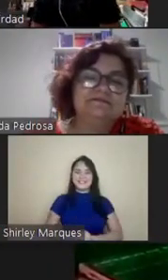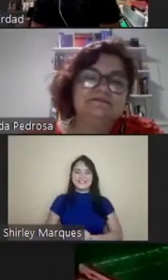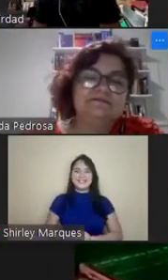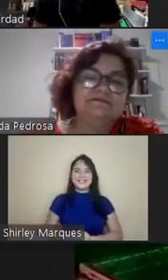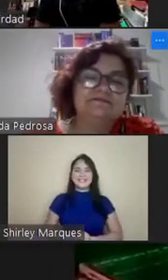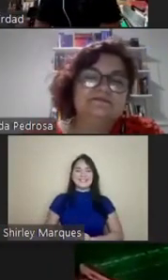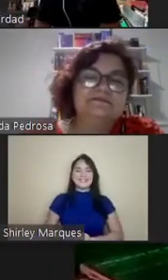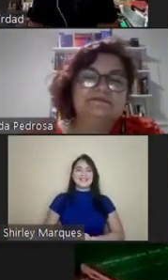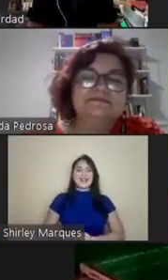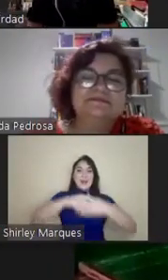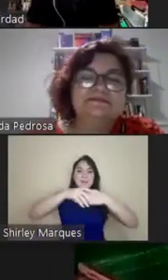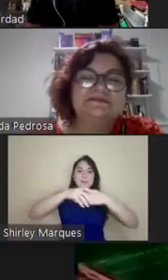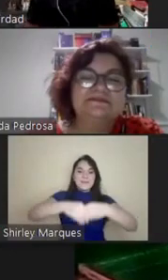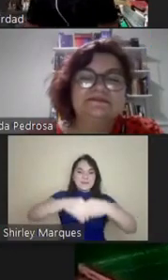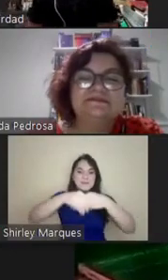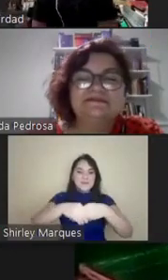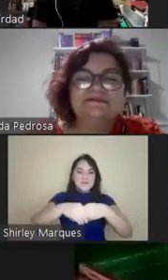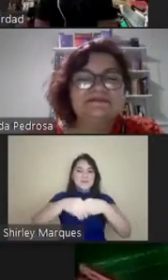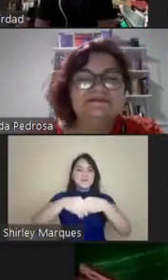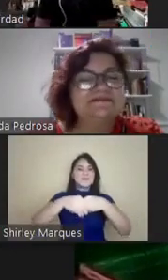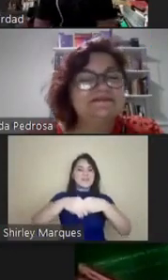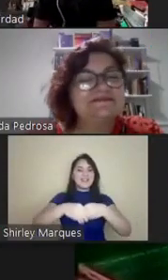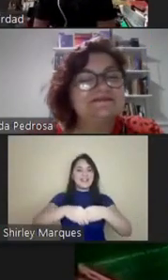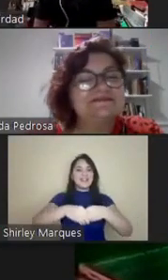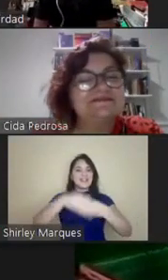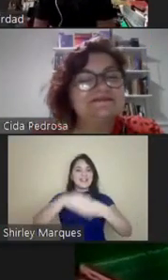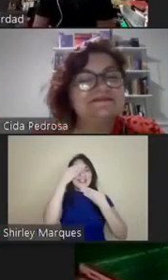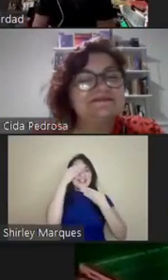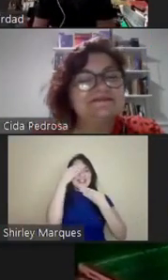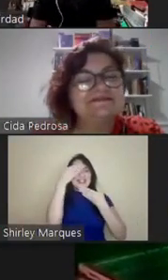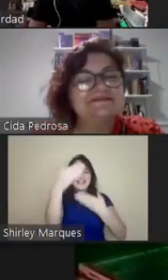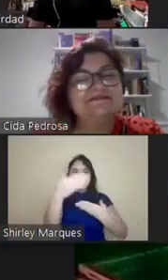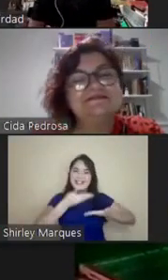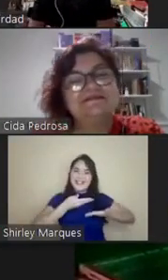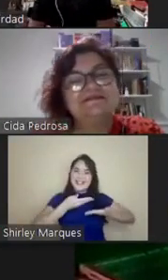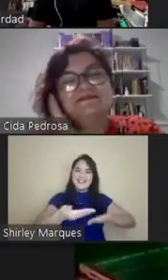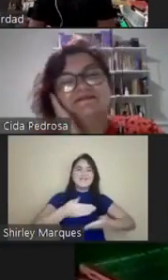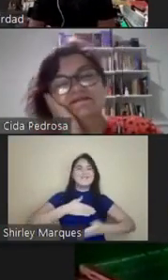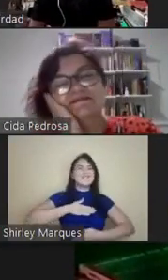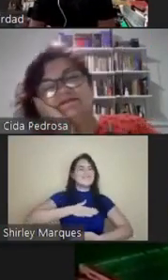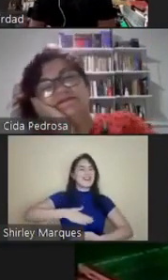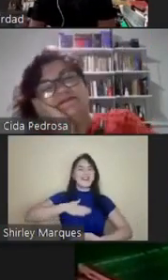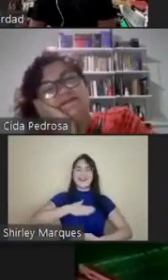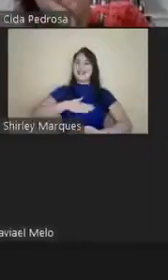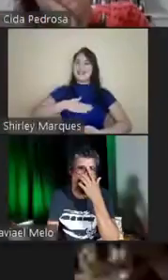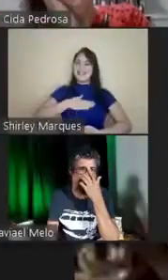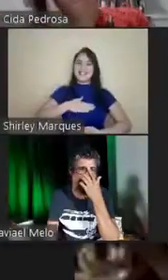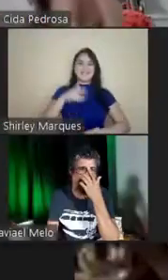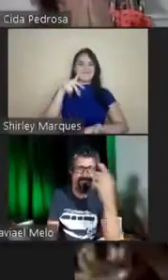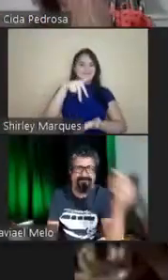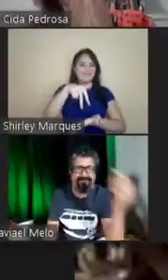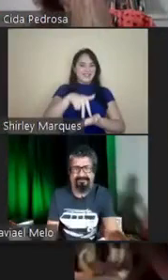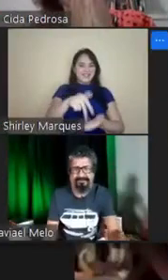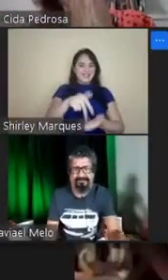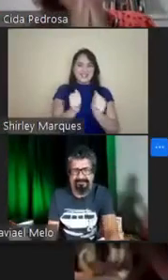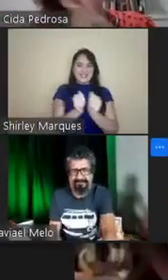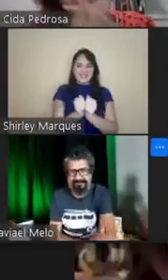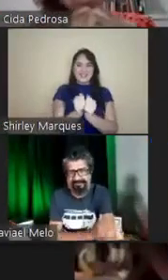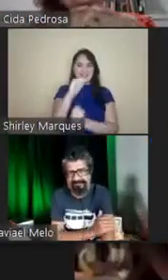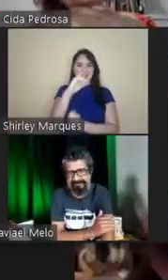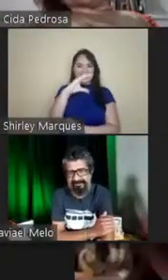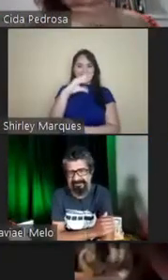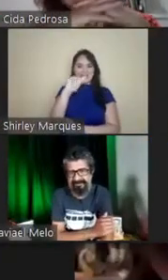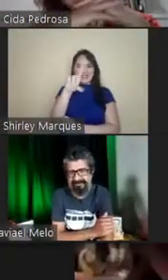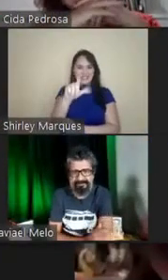Saudações, mais uma vez, muito obrigado pelo convite, é um prazer estar aqui de novo com Cida, de novo, no caso,